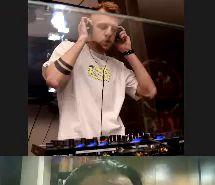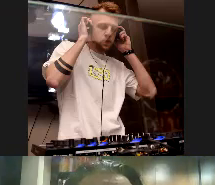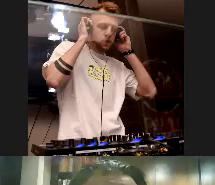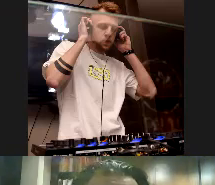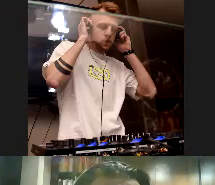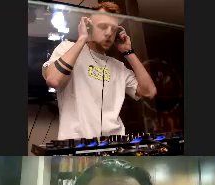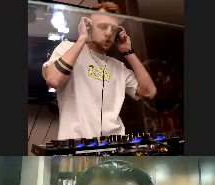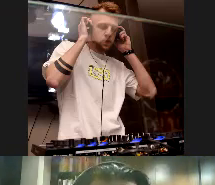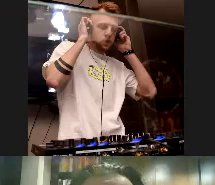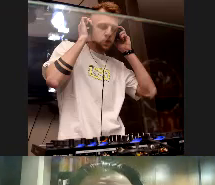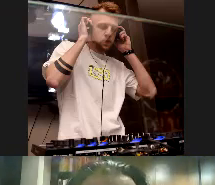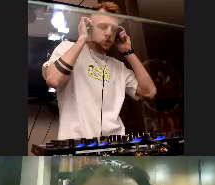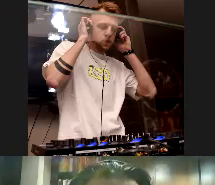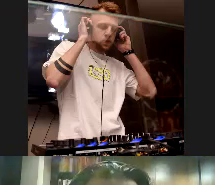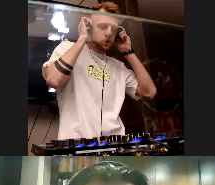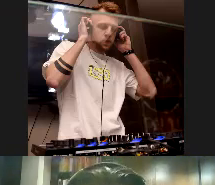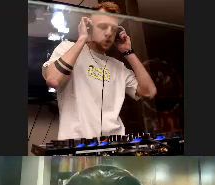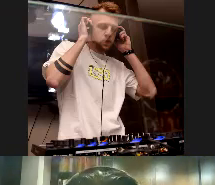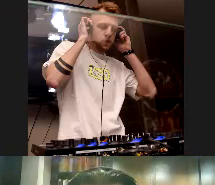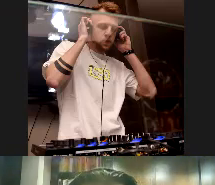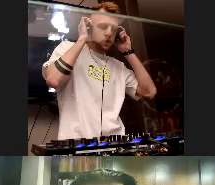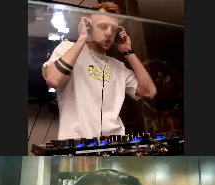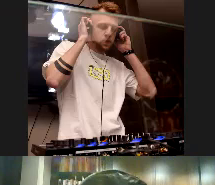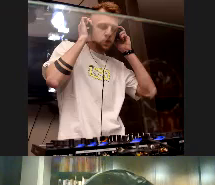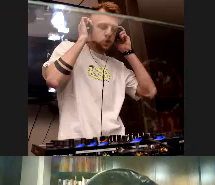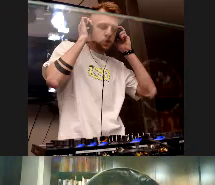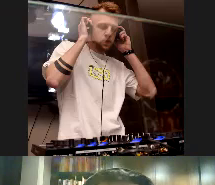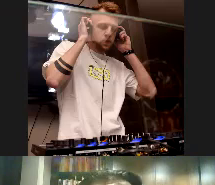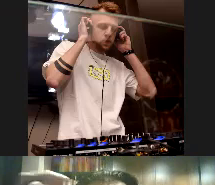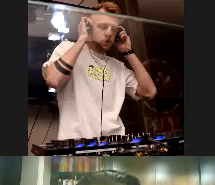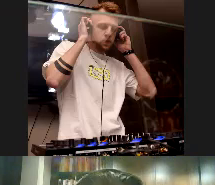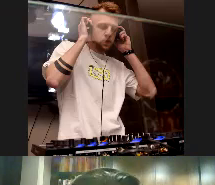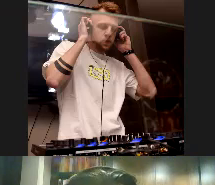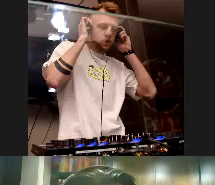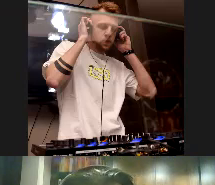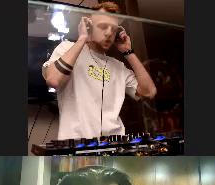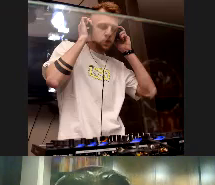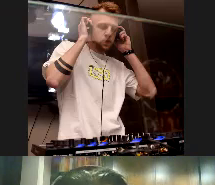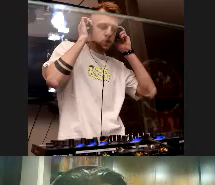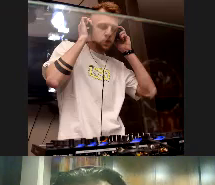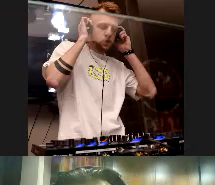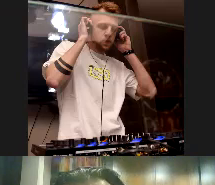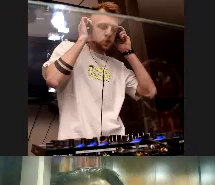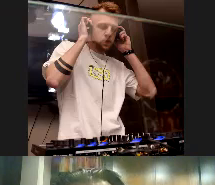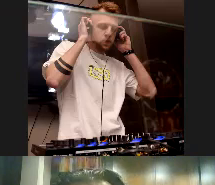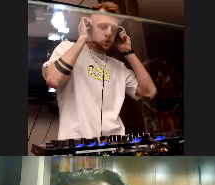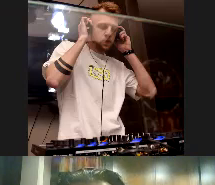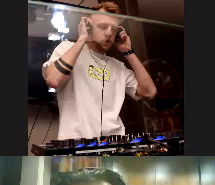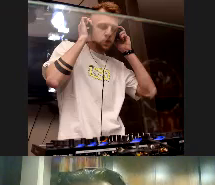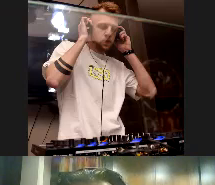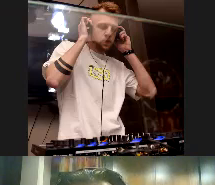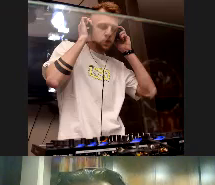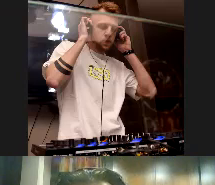Morrer de doença eu não vou, alguém vai me tratar. Entenderam? E o raciocínio de não ter poço é isso aí.